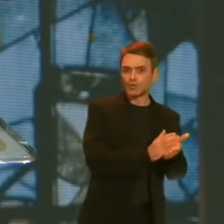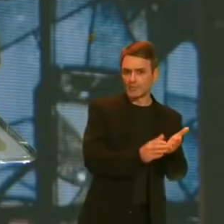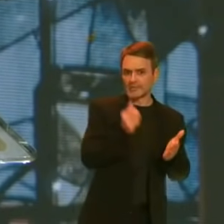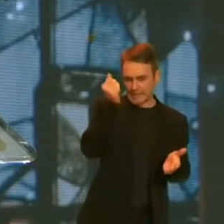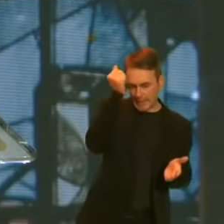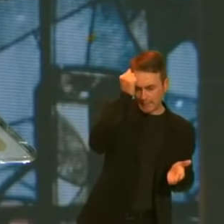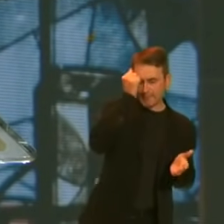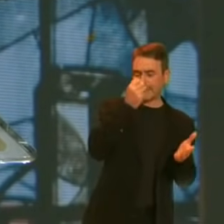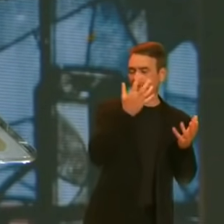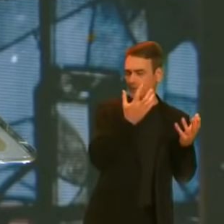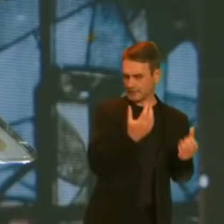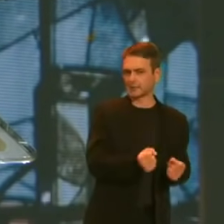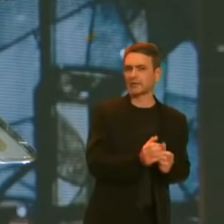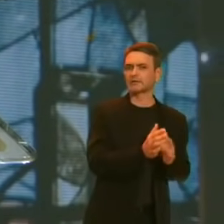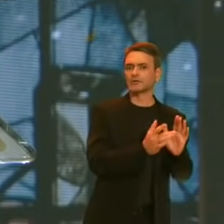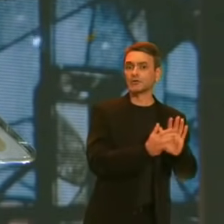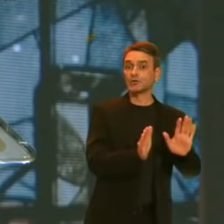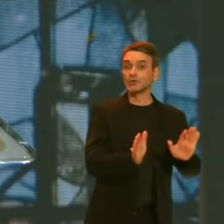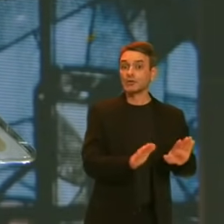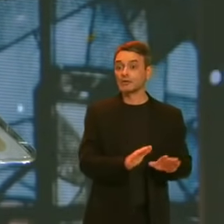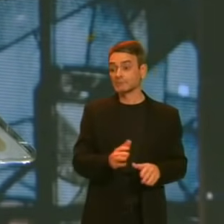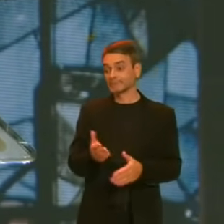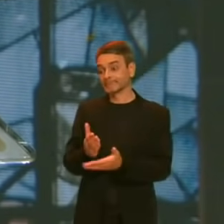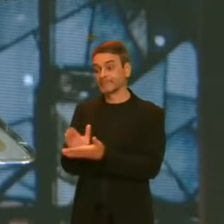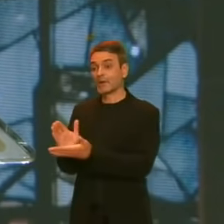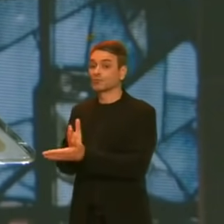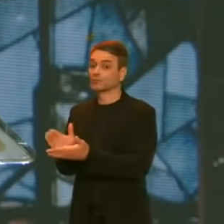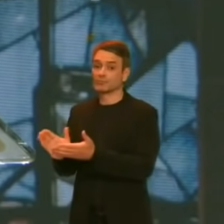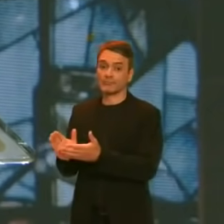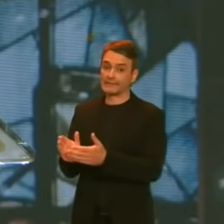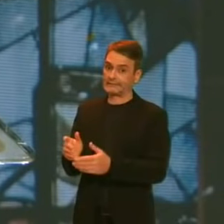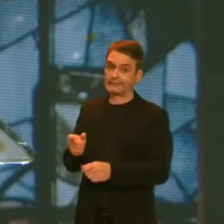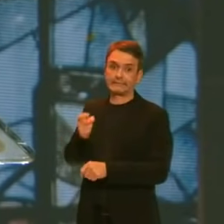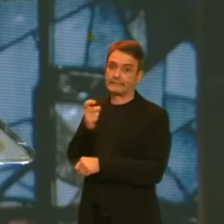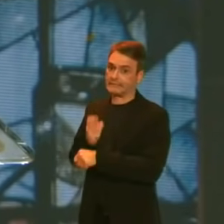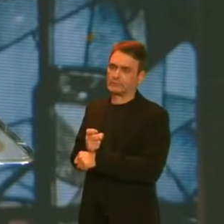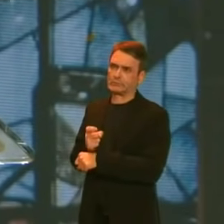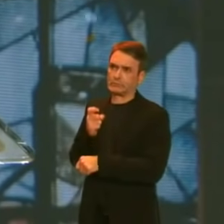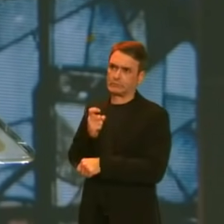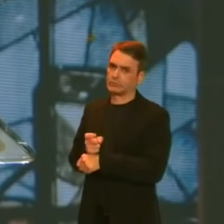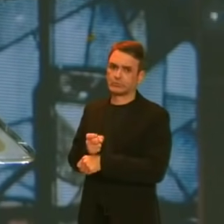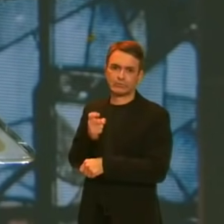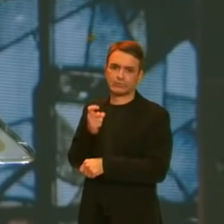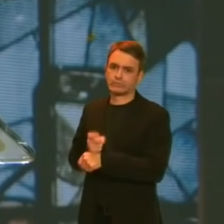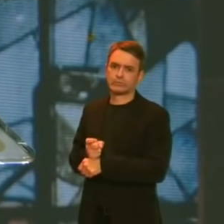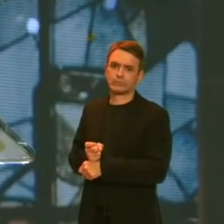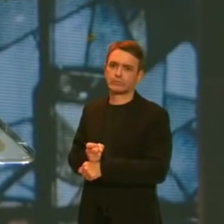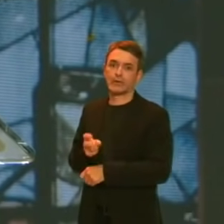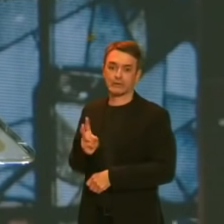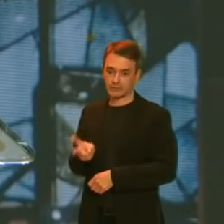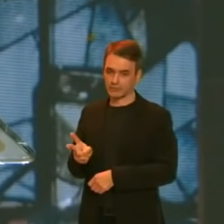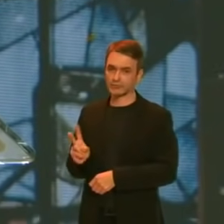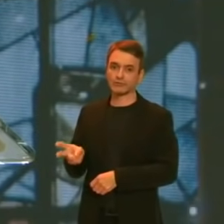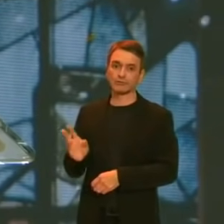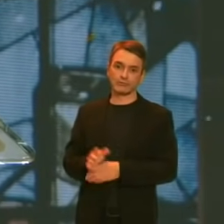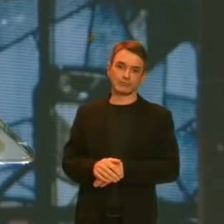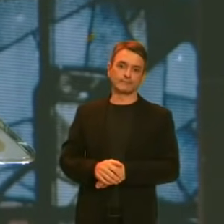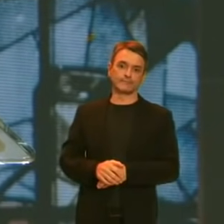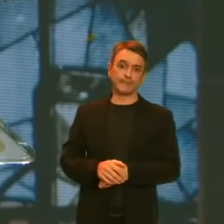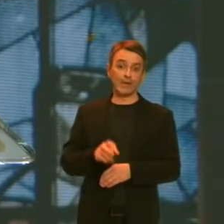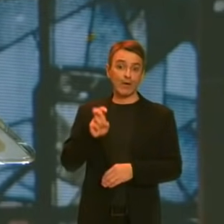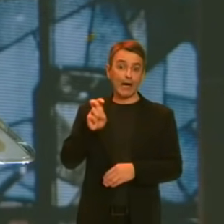esse é o contexto que está aqui. E quando chega na 5ª trombeta, a gente